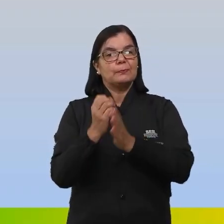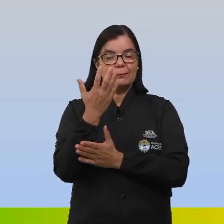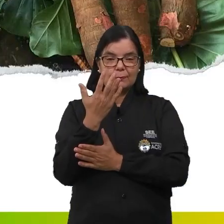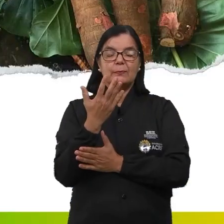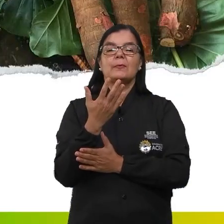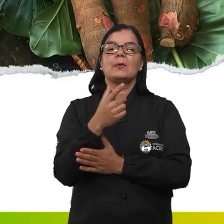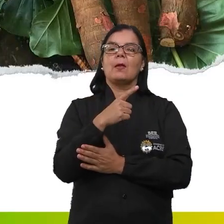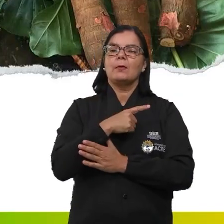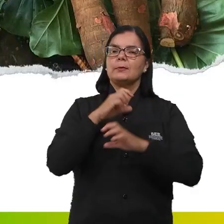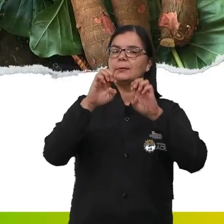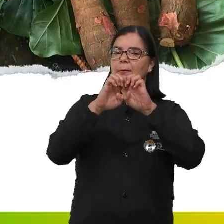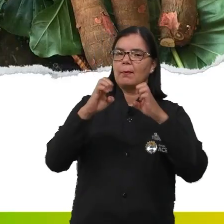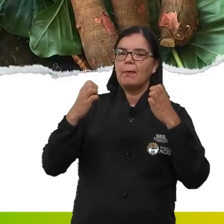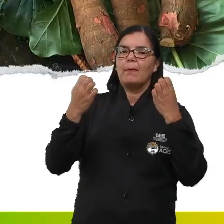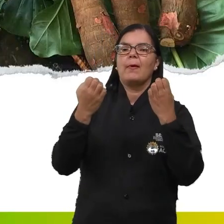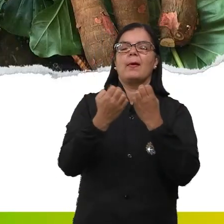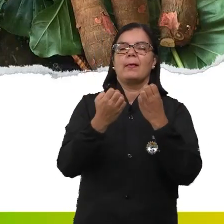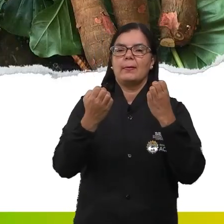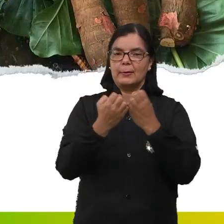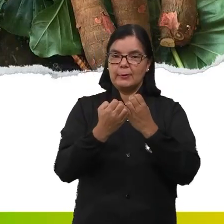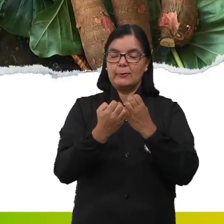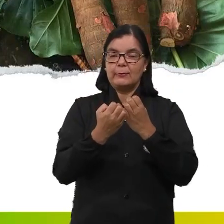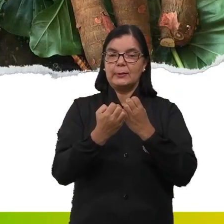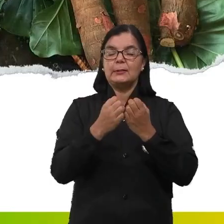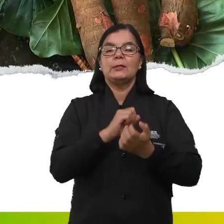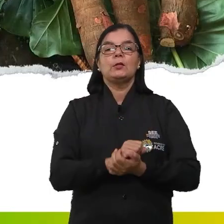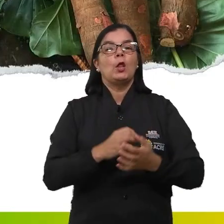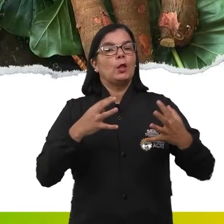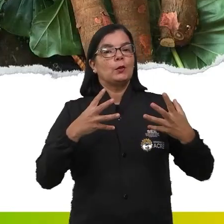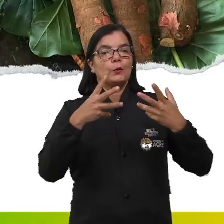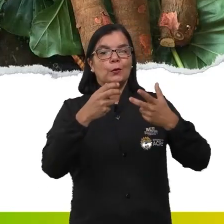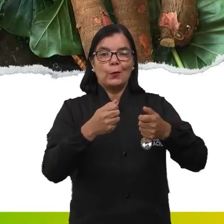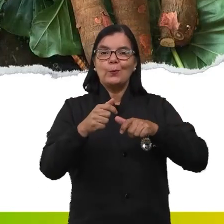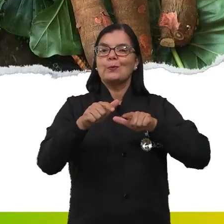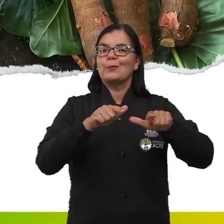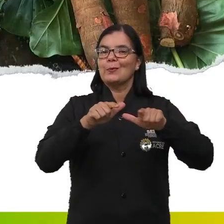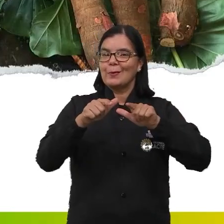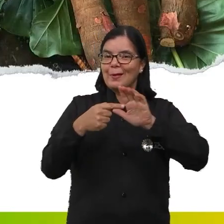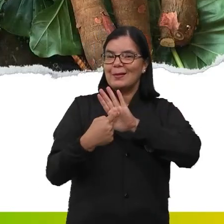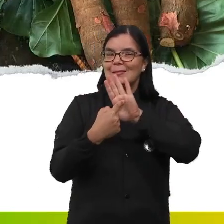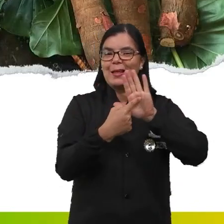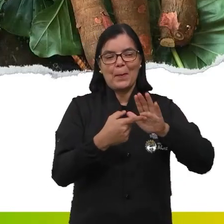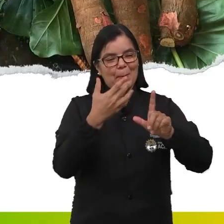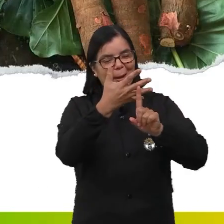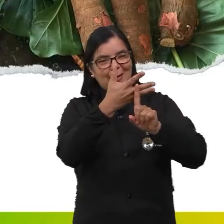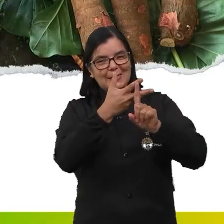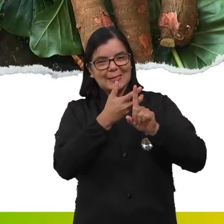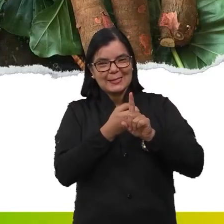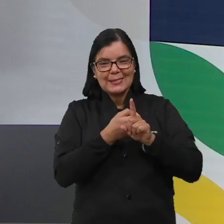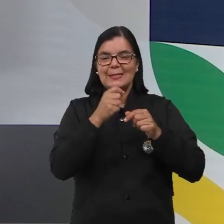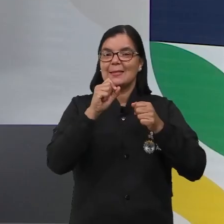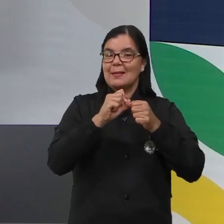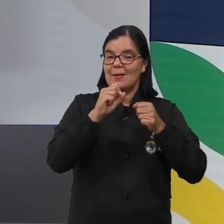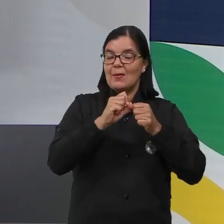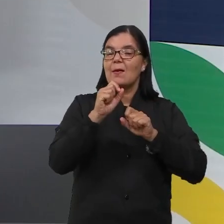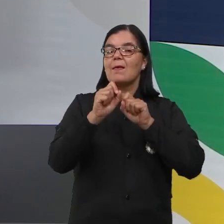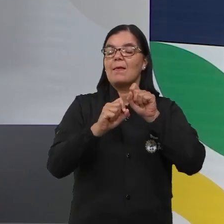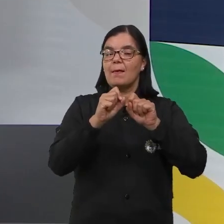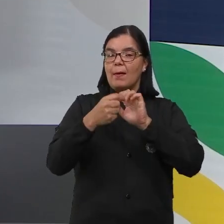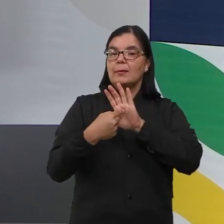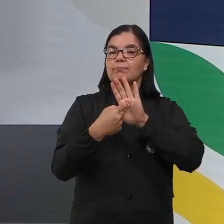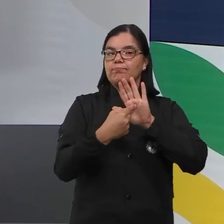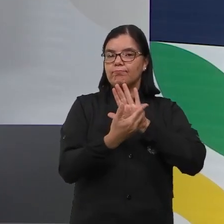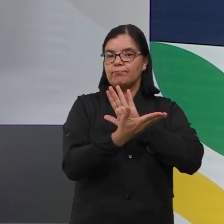acontecem eventos aqui na nossa região, todo esse trabalho artístico dos povos indígenas, ele